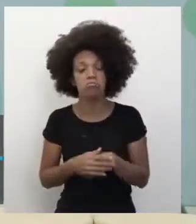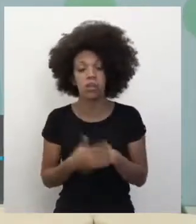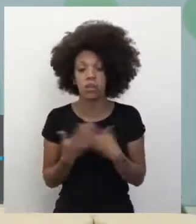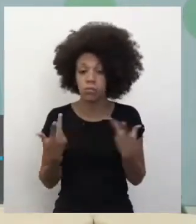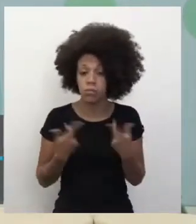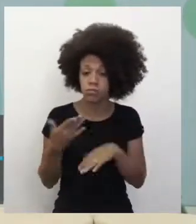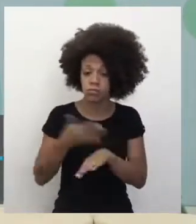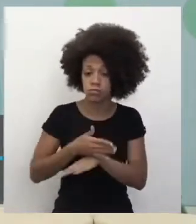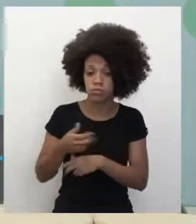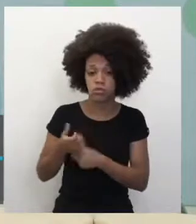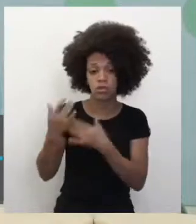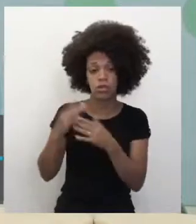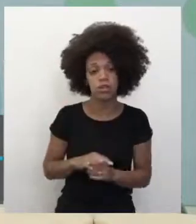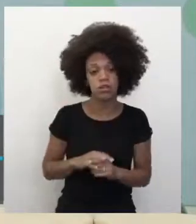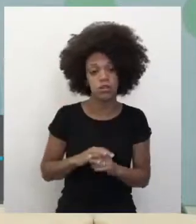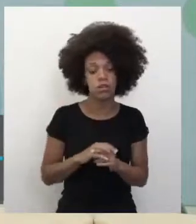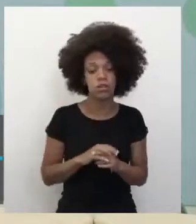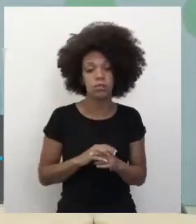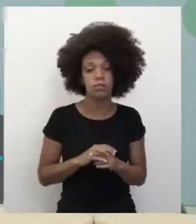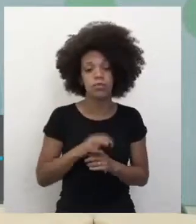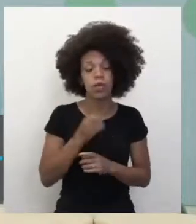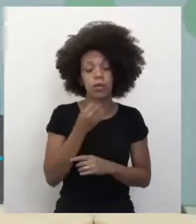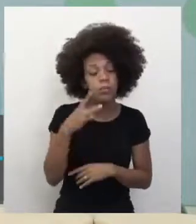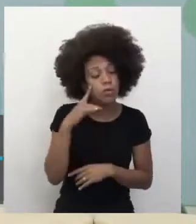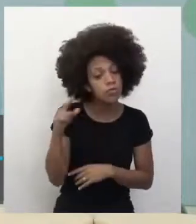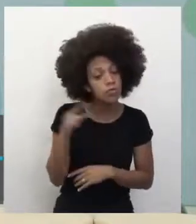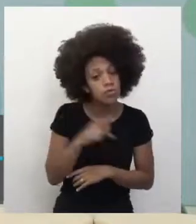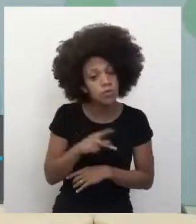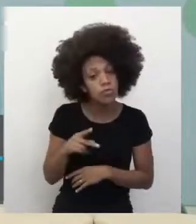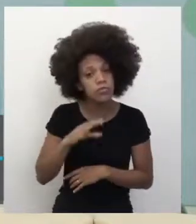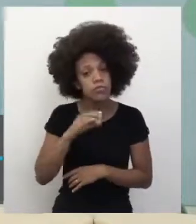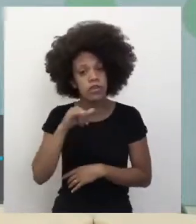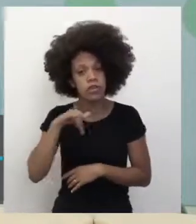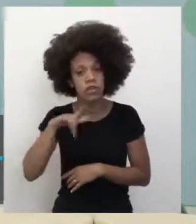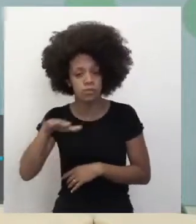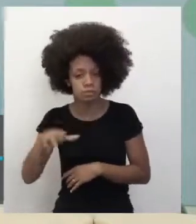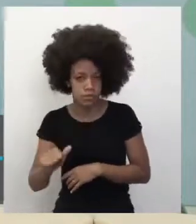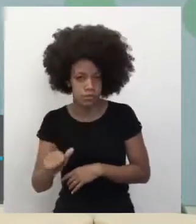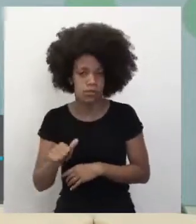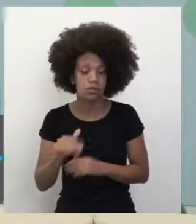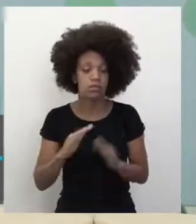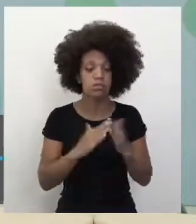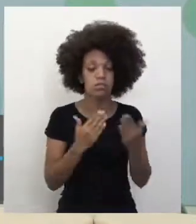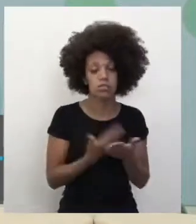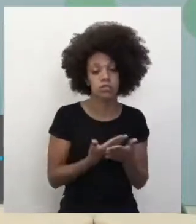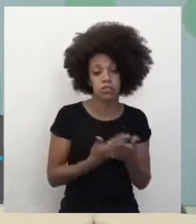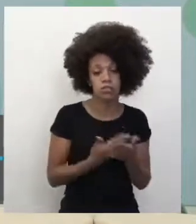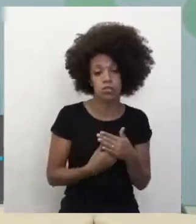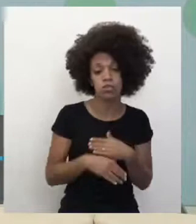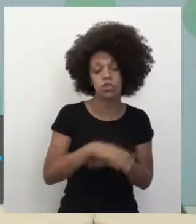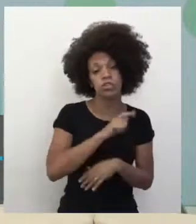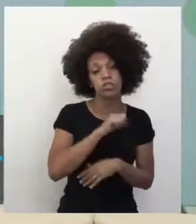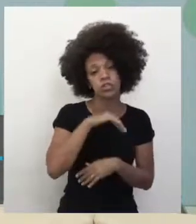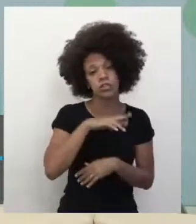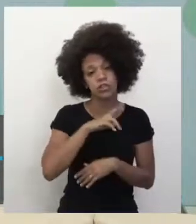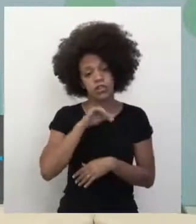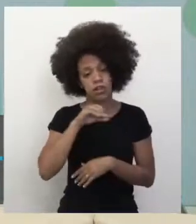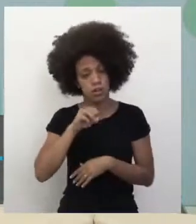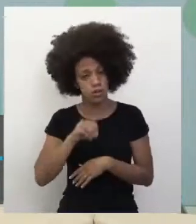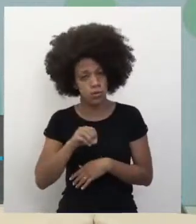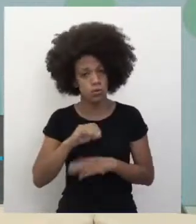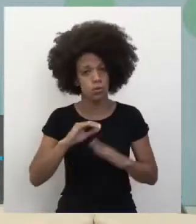aqui. Acabaram de mandar uma bem grandona, né? Bom dia, professora Camila Zanella, da Escola Estadual Genaro do Marco,